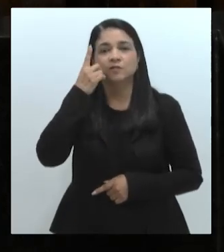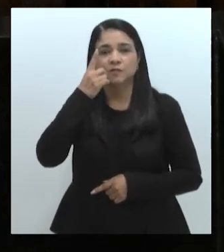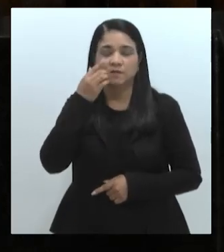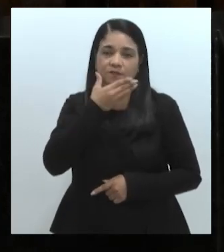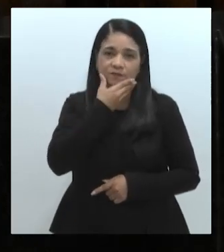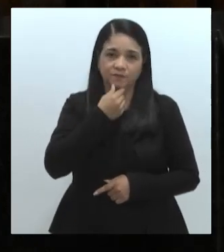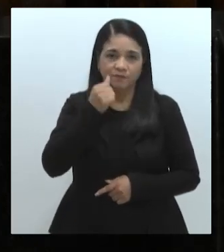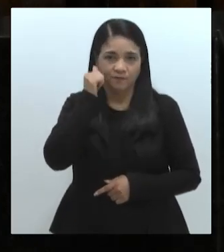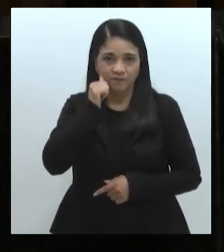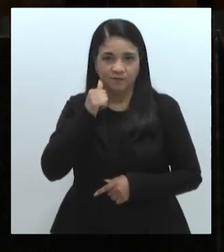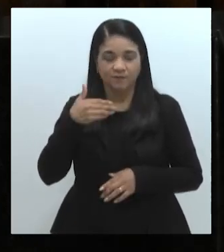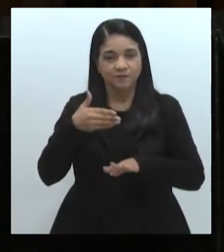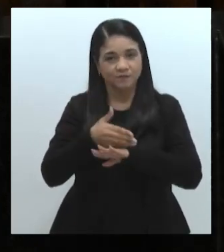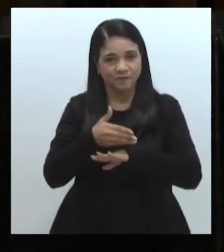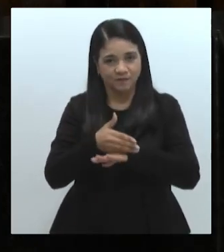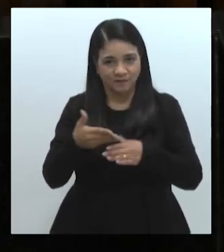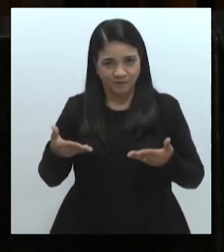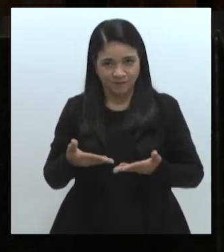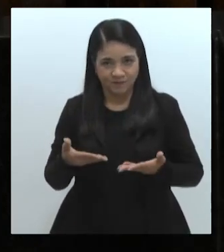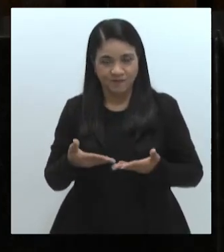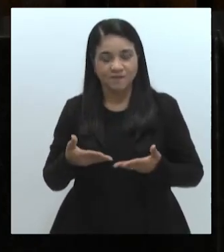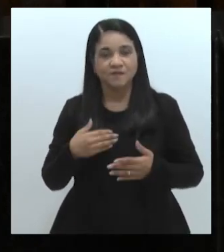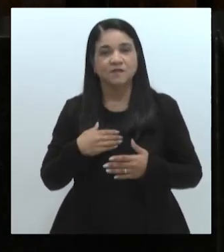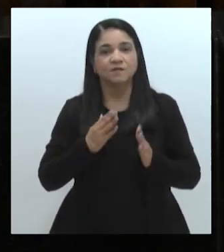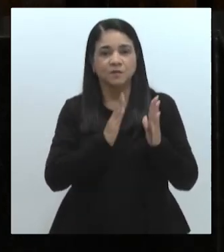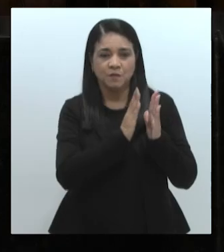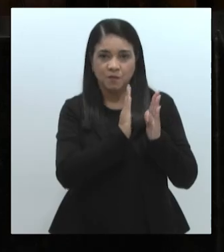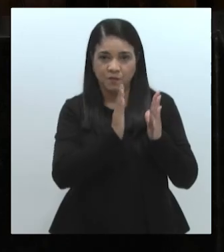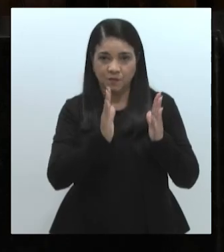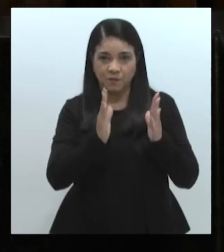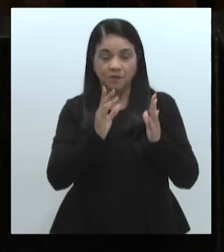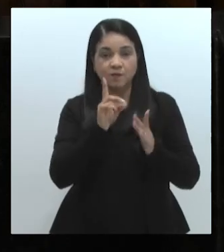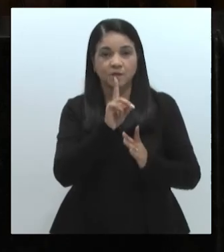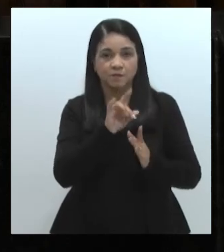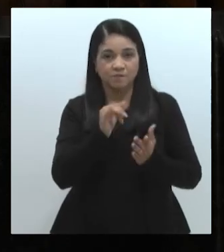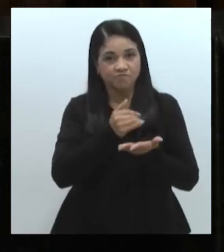presentes. No expediente inicial, senhora presidente,